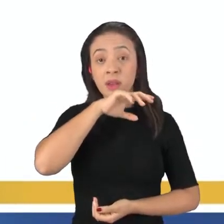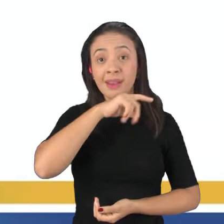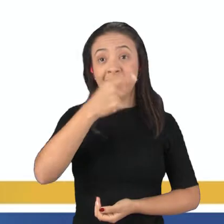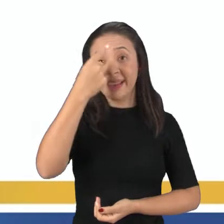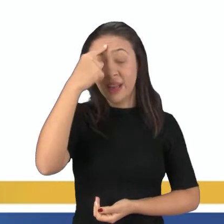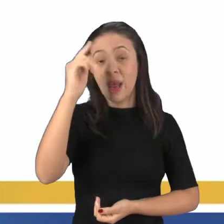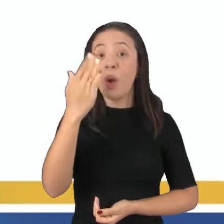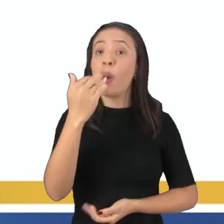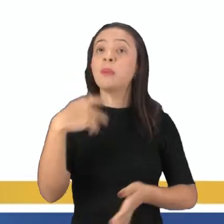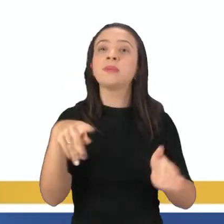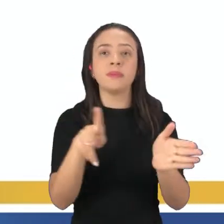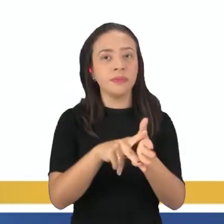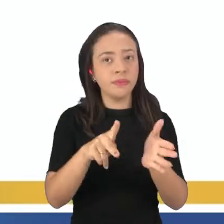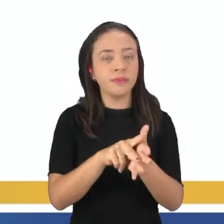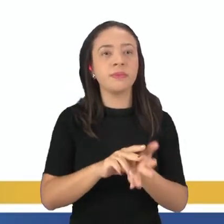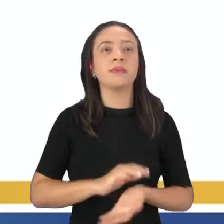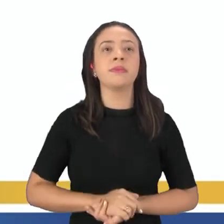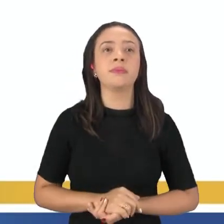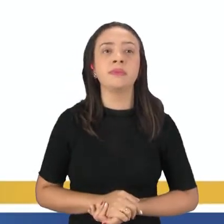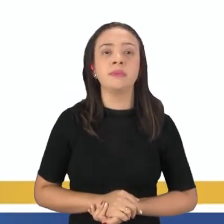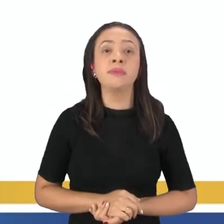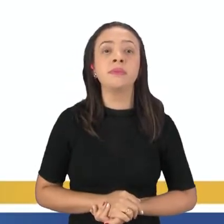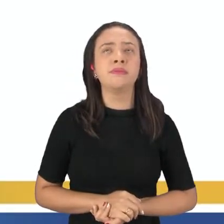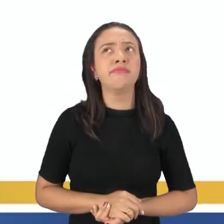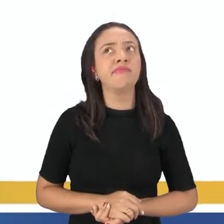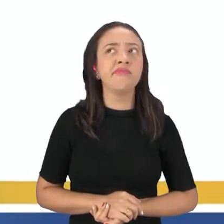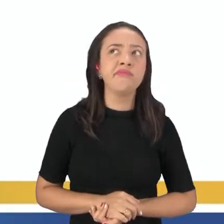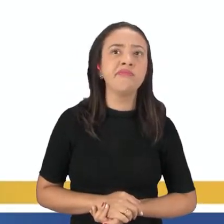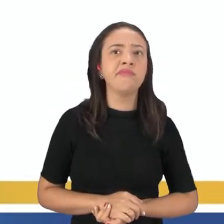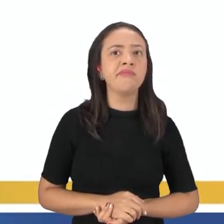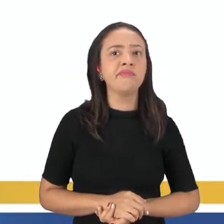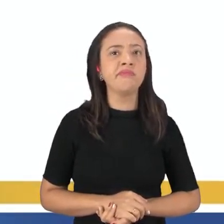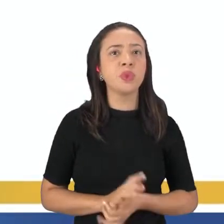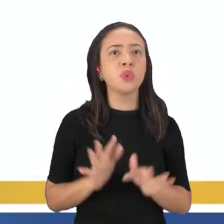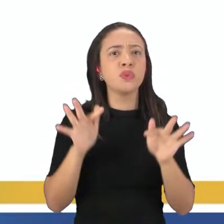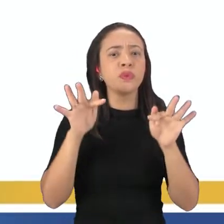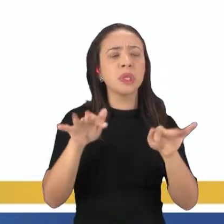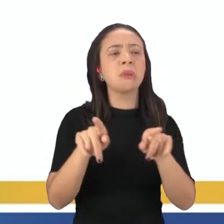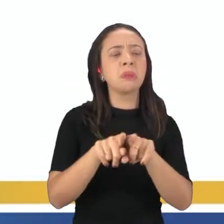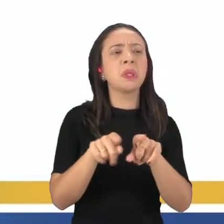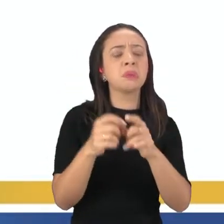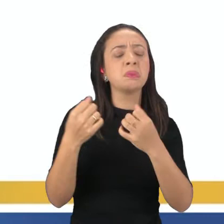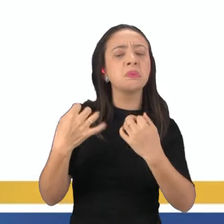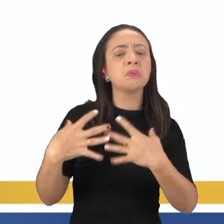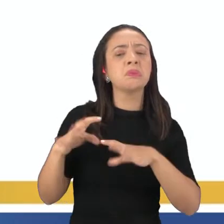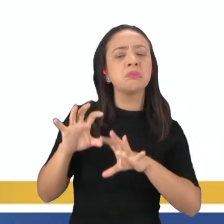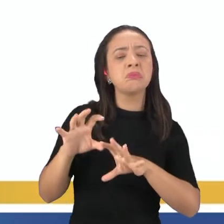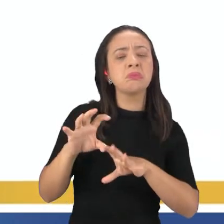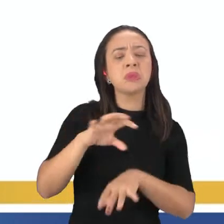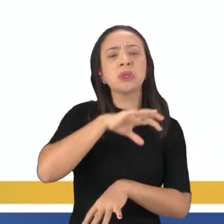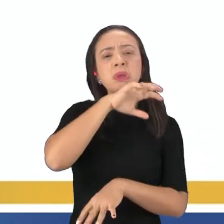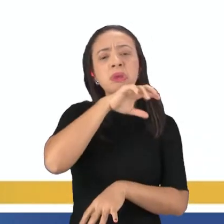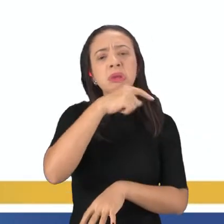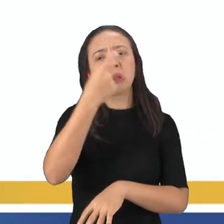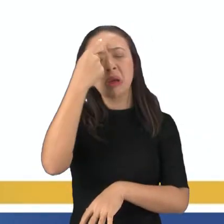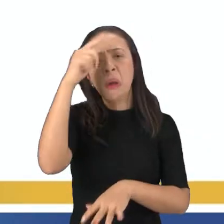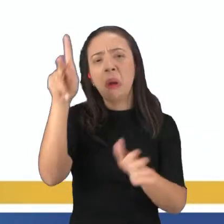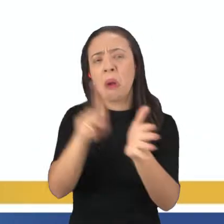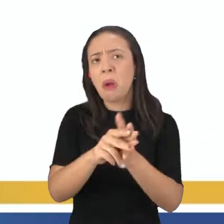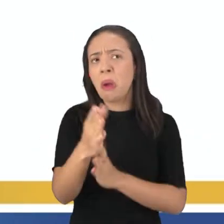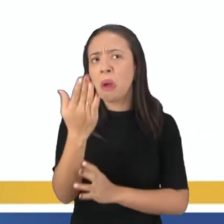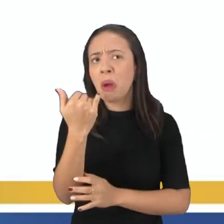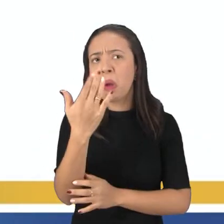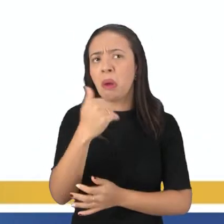Os animais fazem sua própria comida. Bem no finalzinho falou sobre isso, né? Que os animais fazem sua